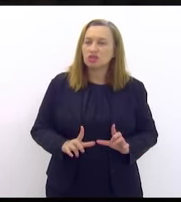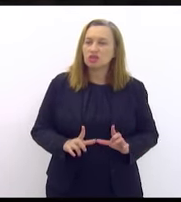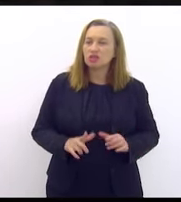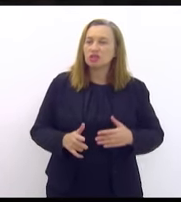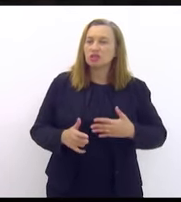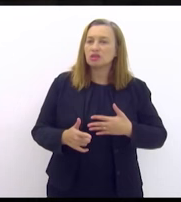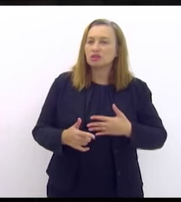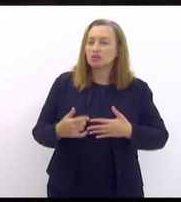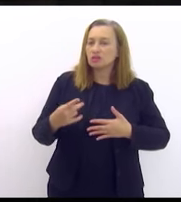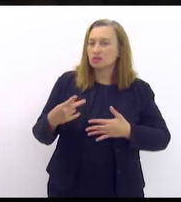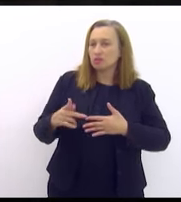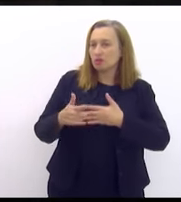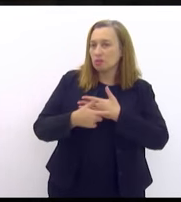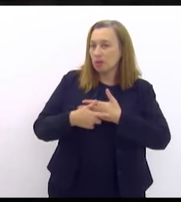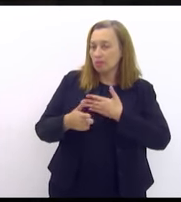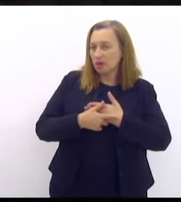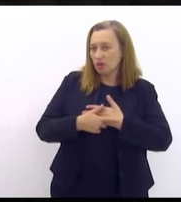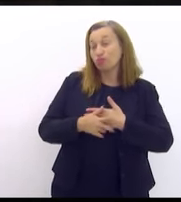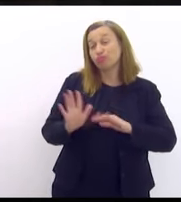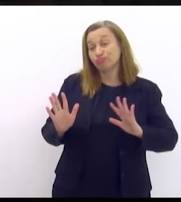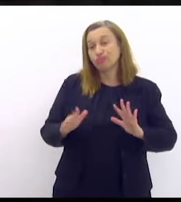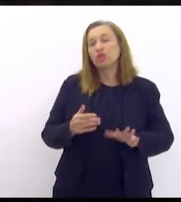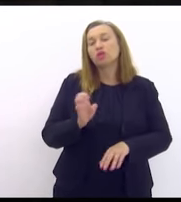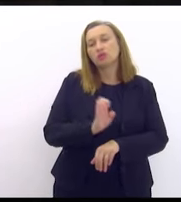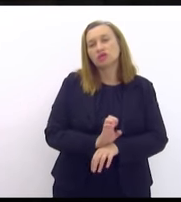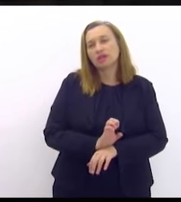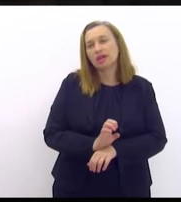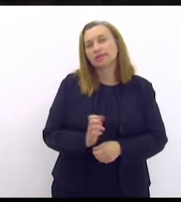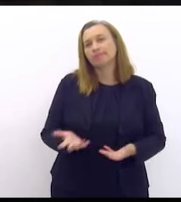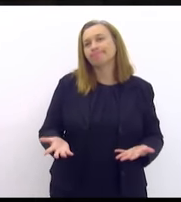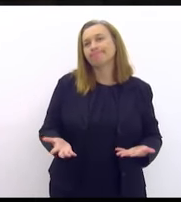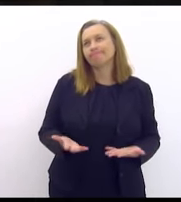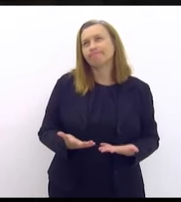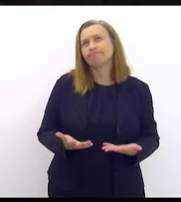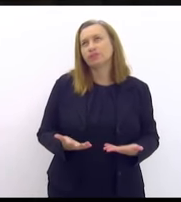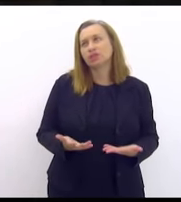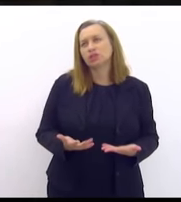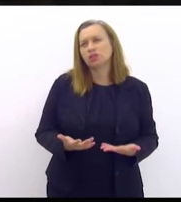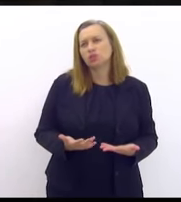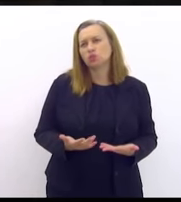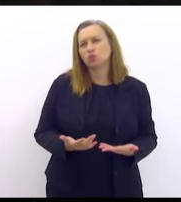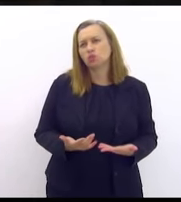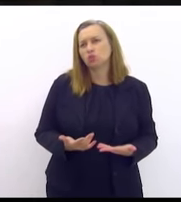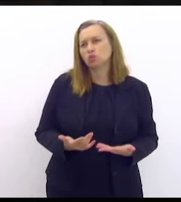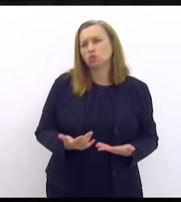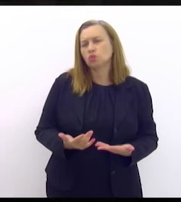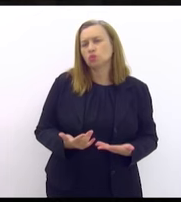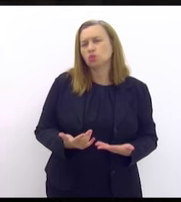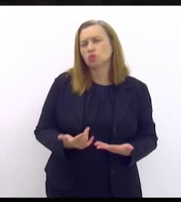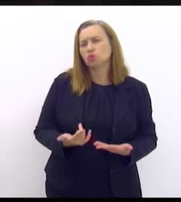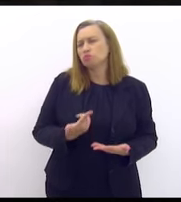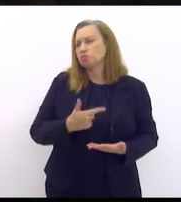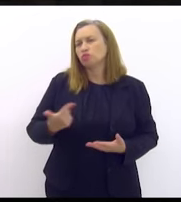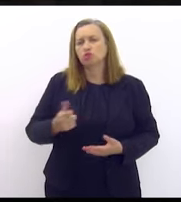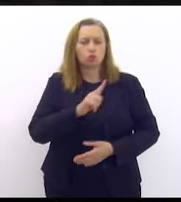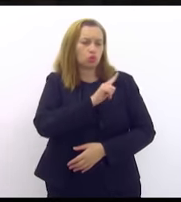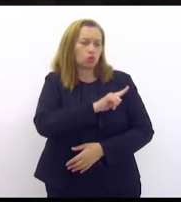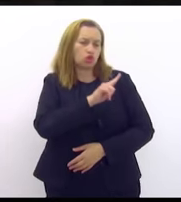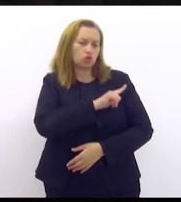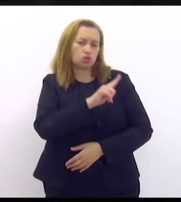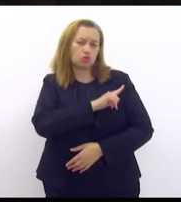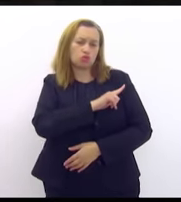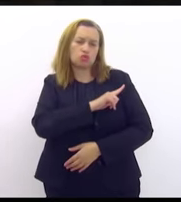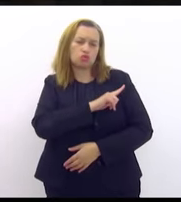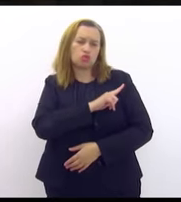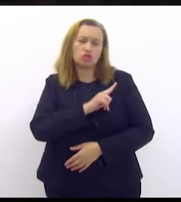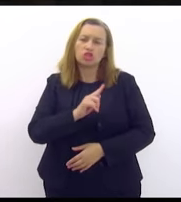para deixar correr solto. O nosso Estado está sem aquilo que precisa, que é um gestor à frente dele, um